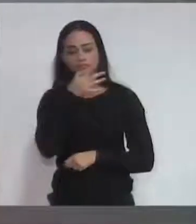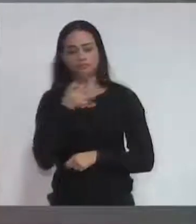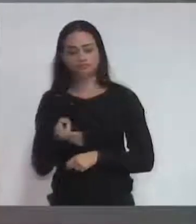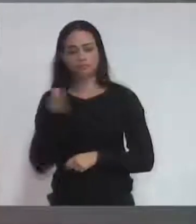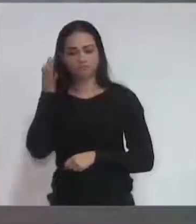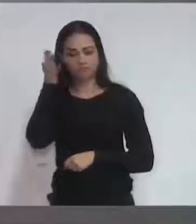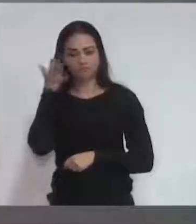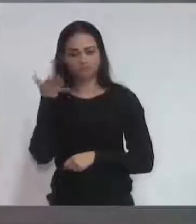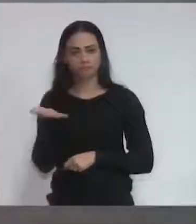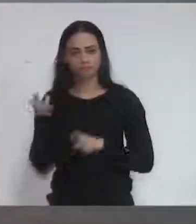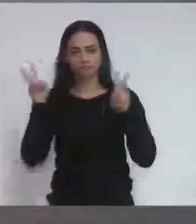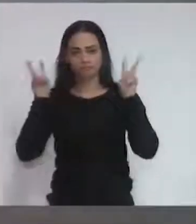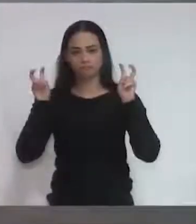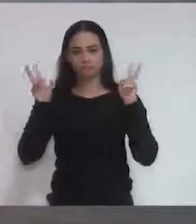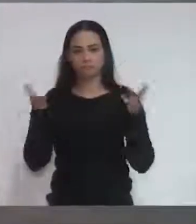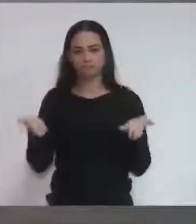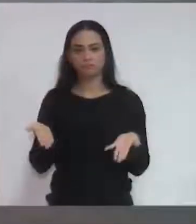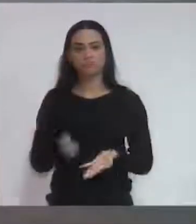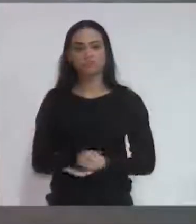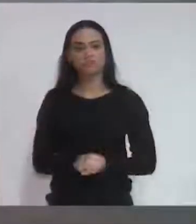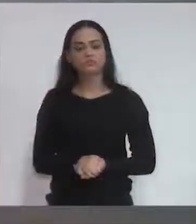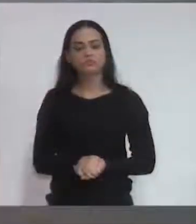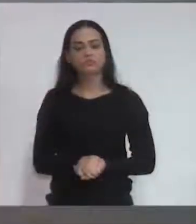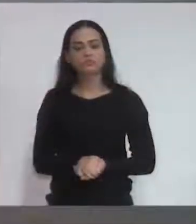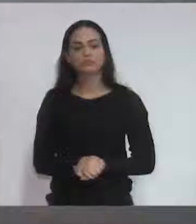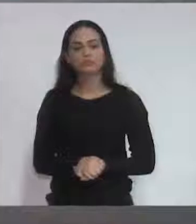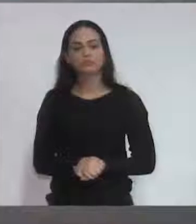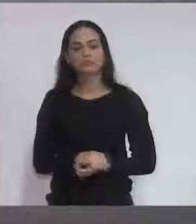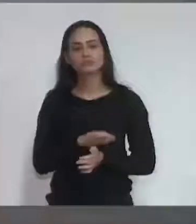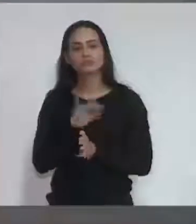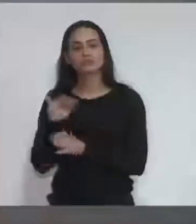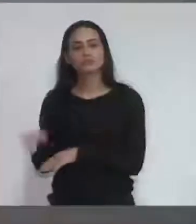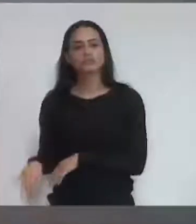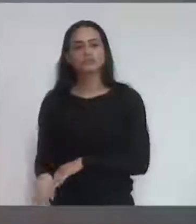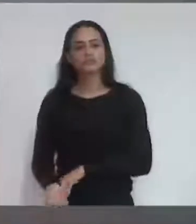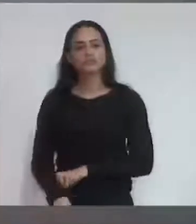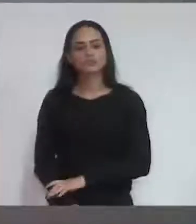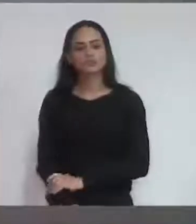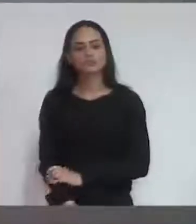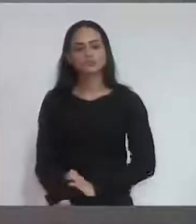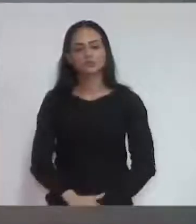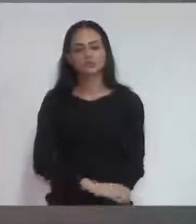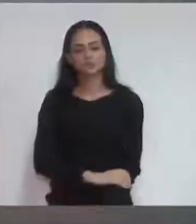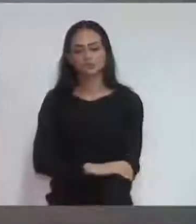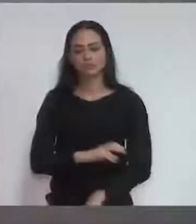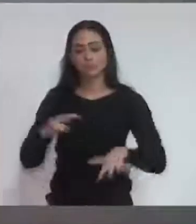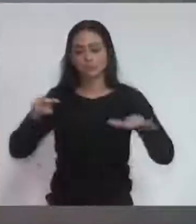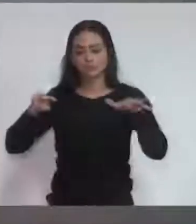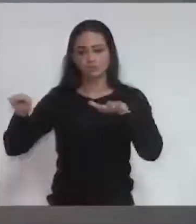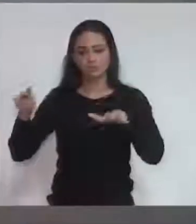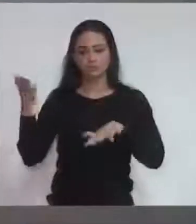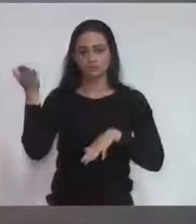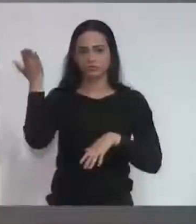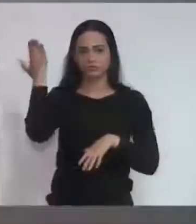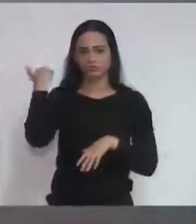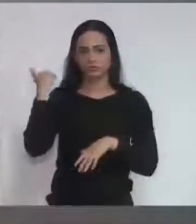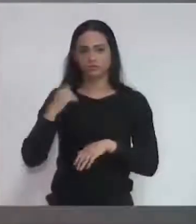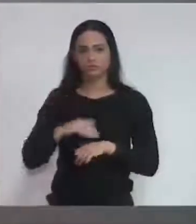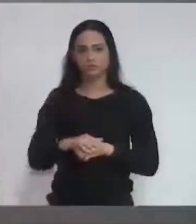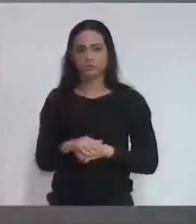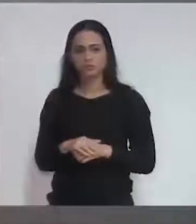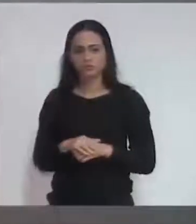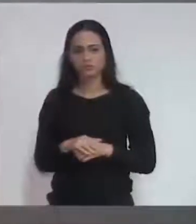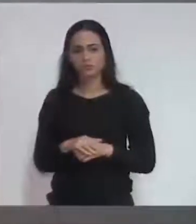reflexões. Na semana passada, eu encaminhei um ofício para a presidência da Câmara, para a mesa diretiva, e uma para a